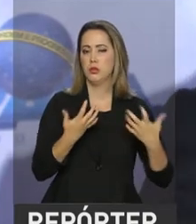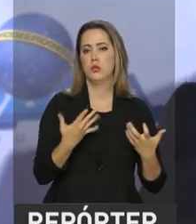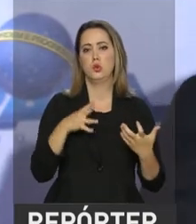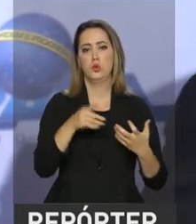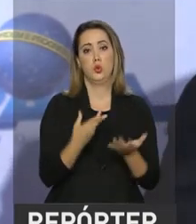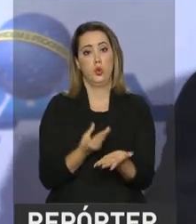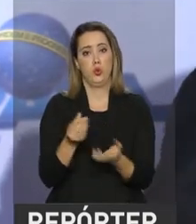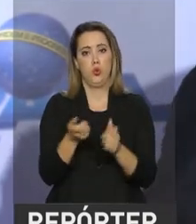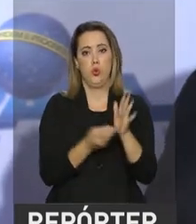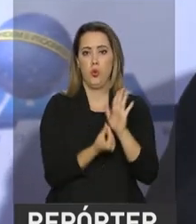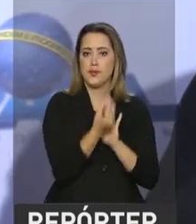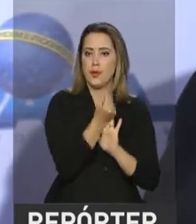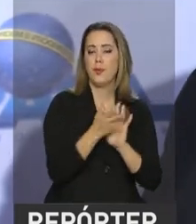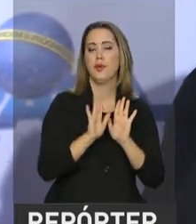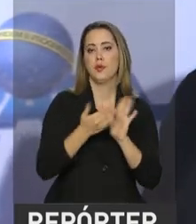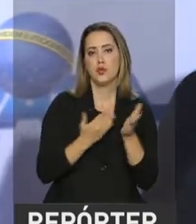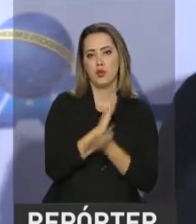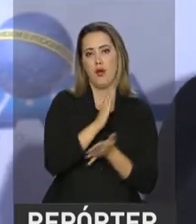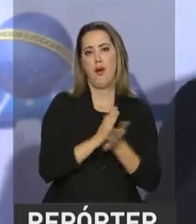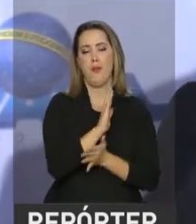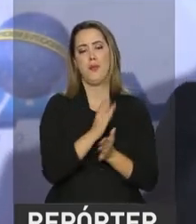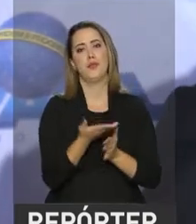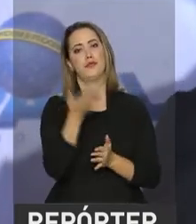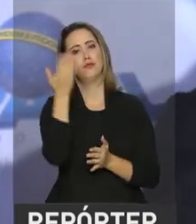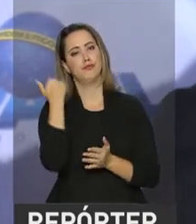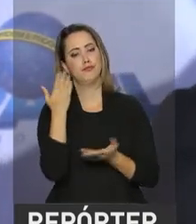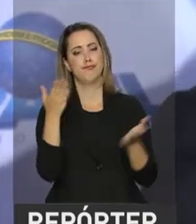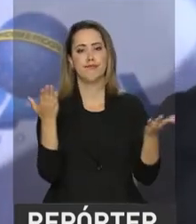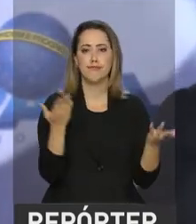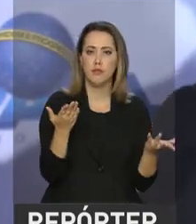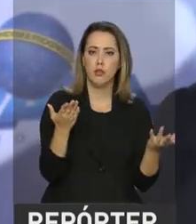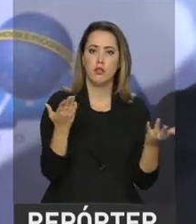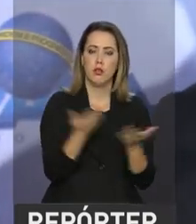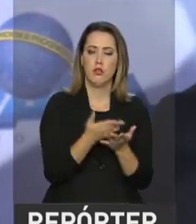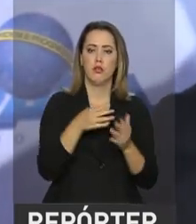que estava previsto e aprovado desde o Conselho Municipal de Saúde até o Congresso Nacional.